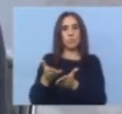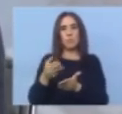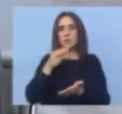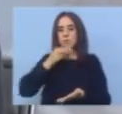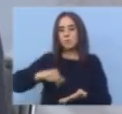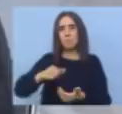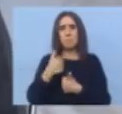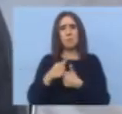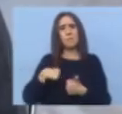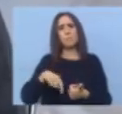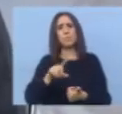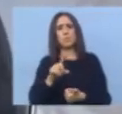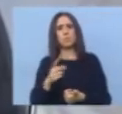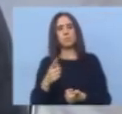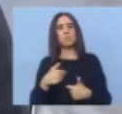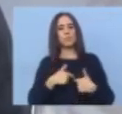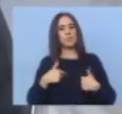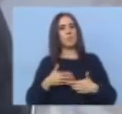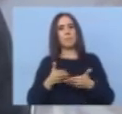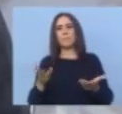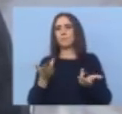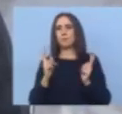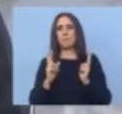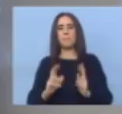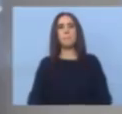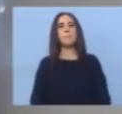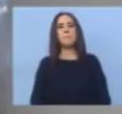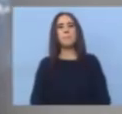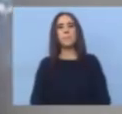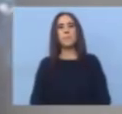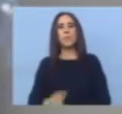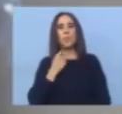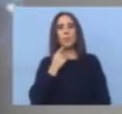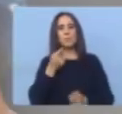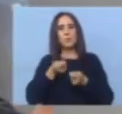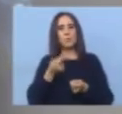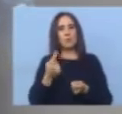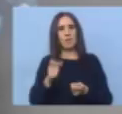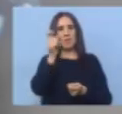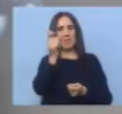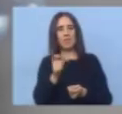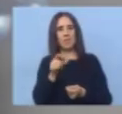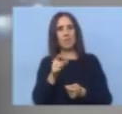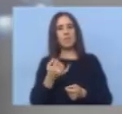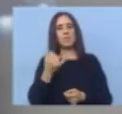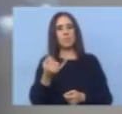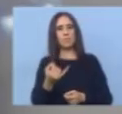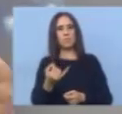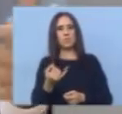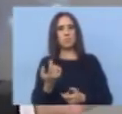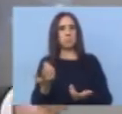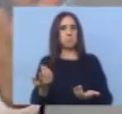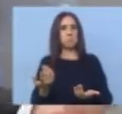semear batatas, nós vamos, com o coração aberto e disponível. Mas no caso, tendo o curso de agronomia, há depois